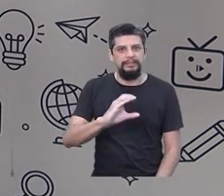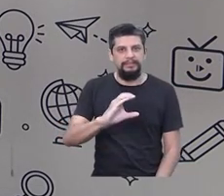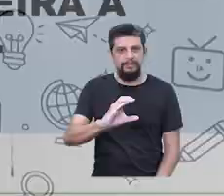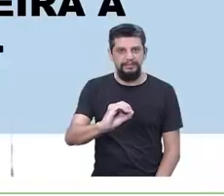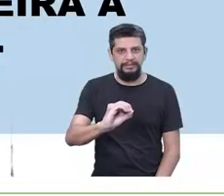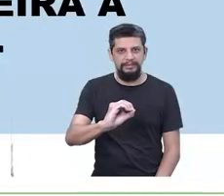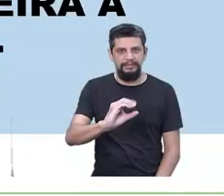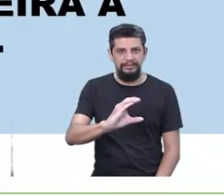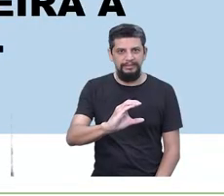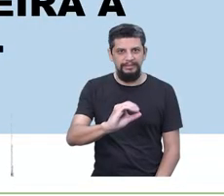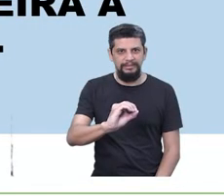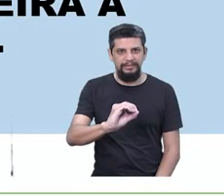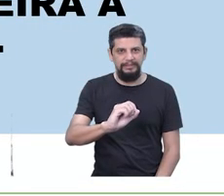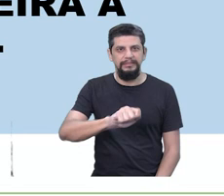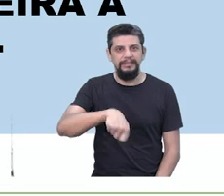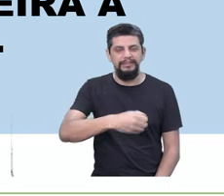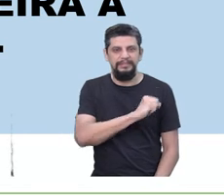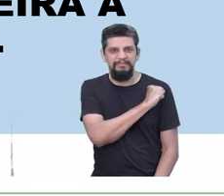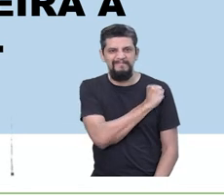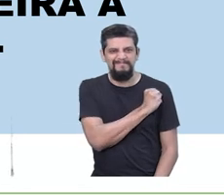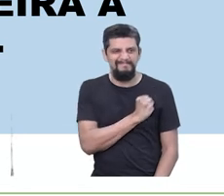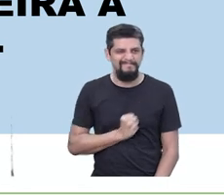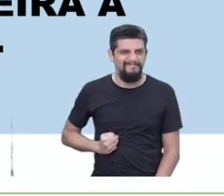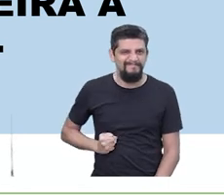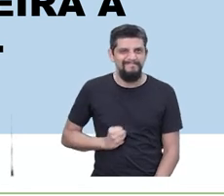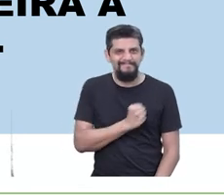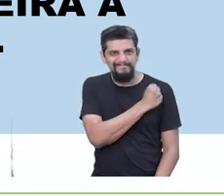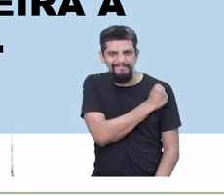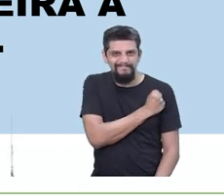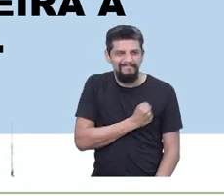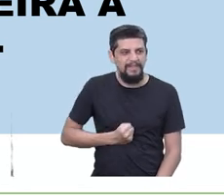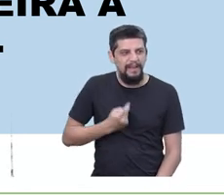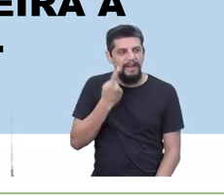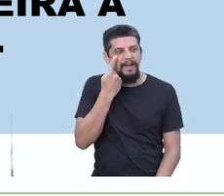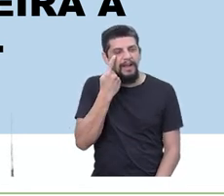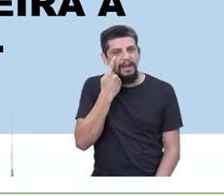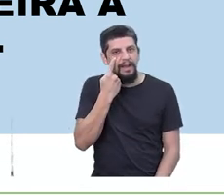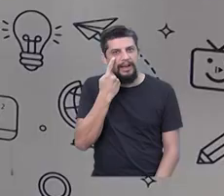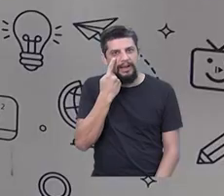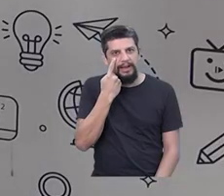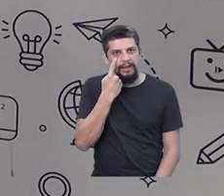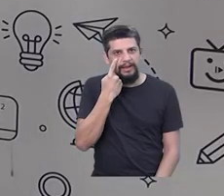cocô! Vamos ver lá o cocô aqui, olha só!